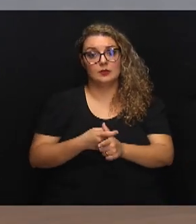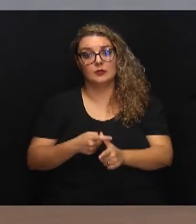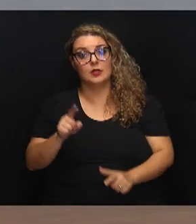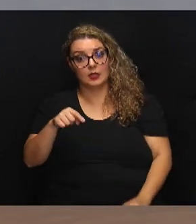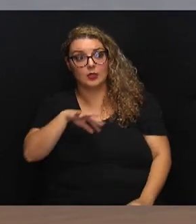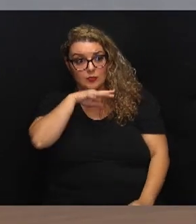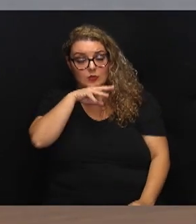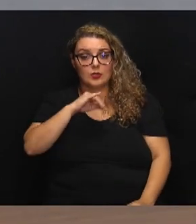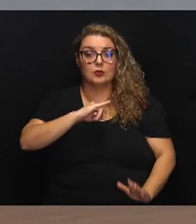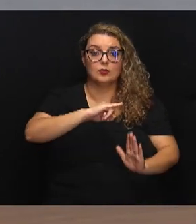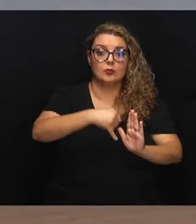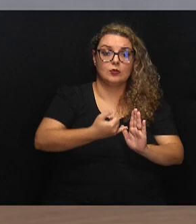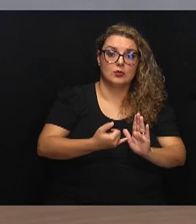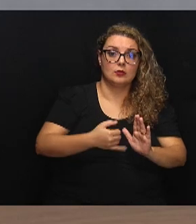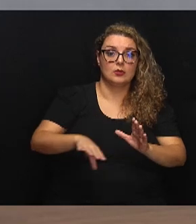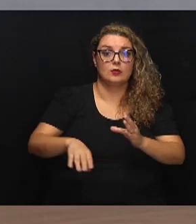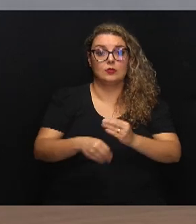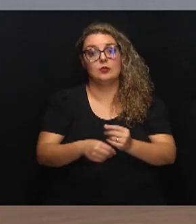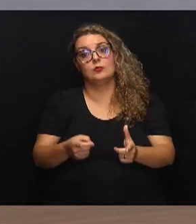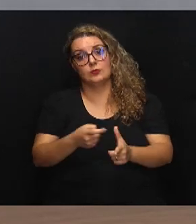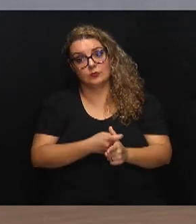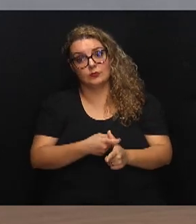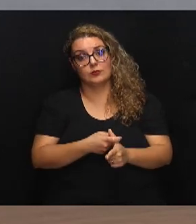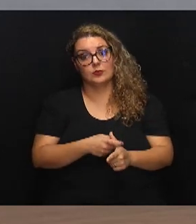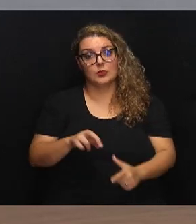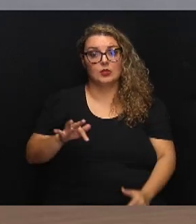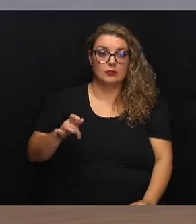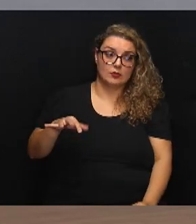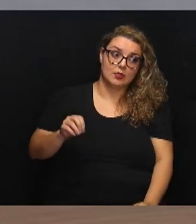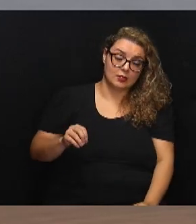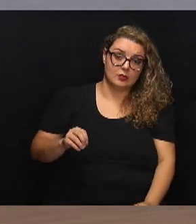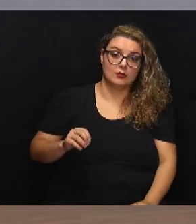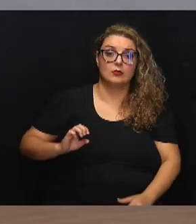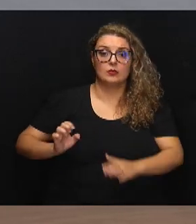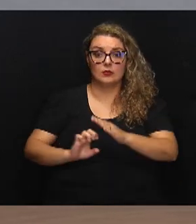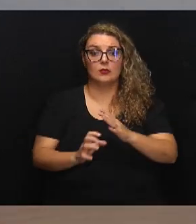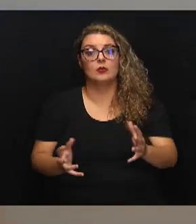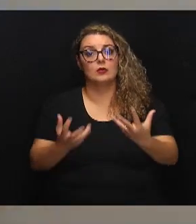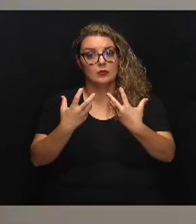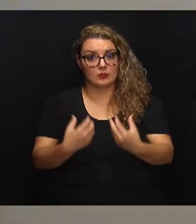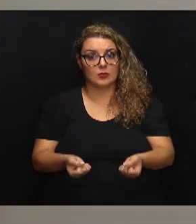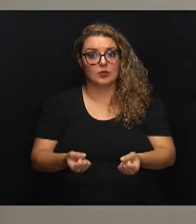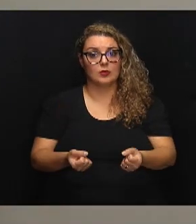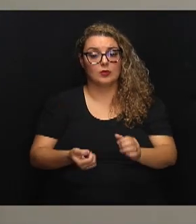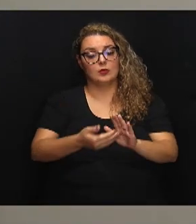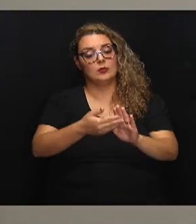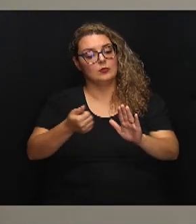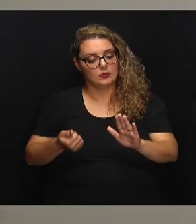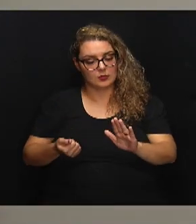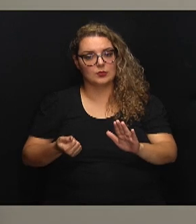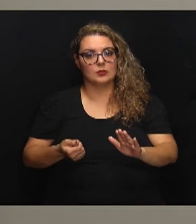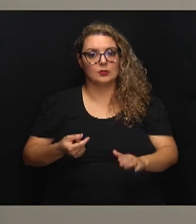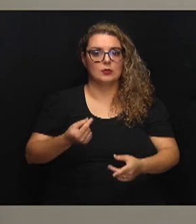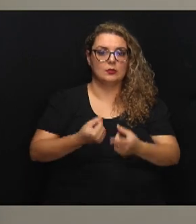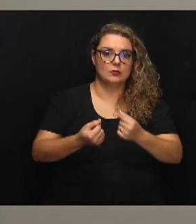juros é um grande componente da dívida que nesses feirões as empresas estão muito adeptas a tirar do componente da dívida e só cobrar o principal e